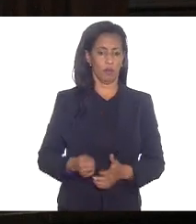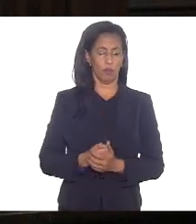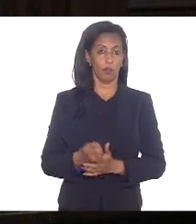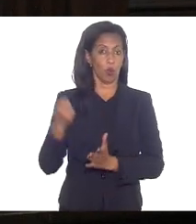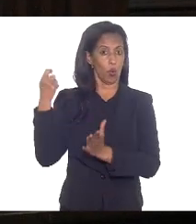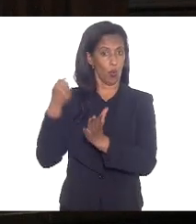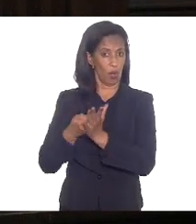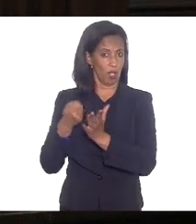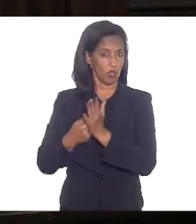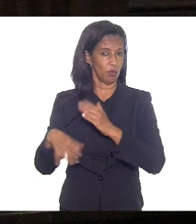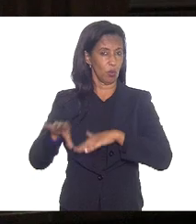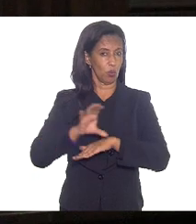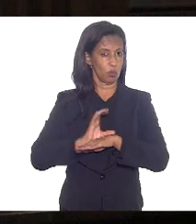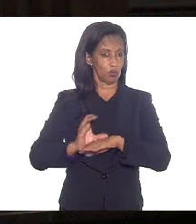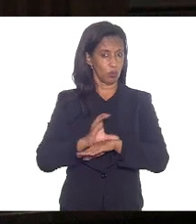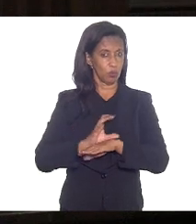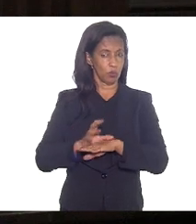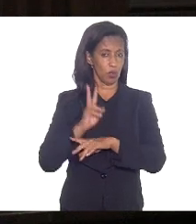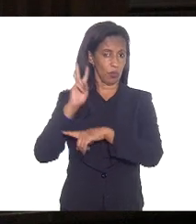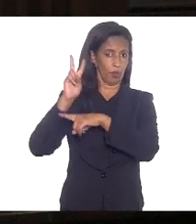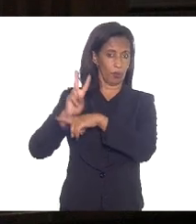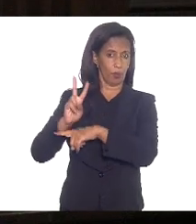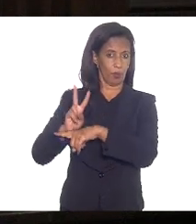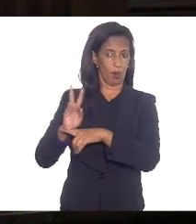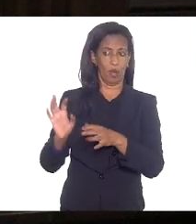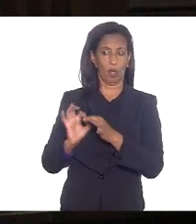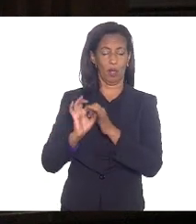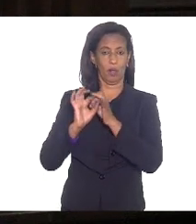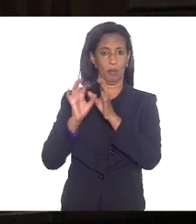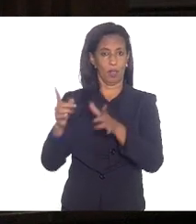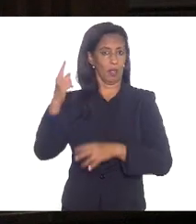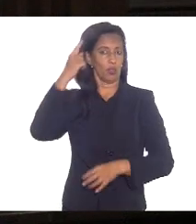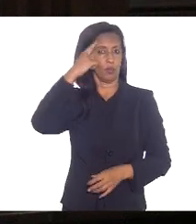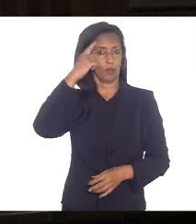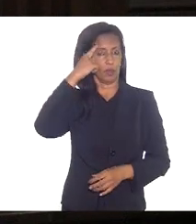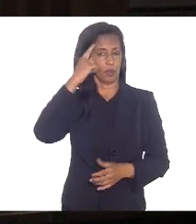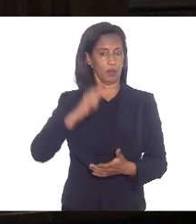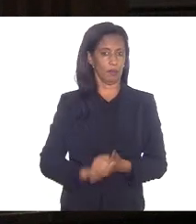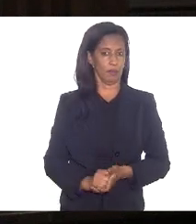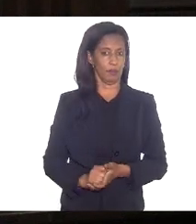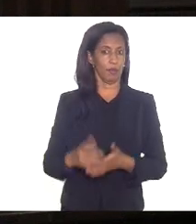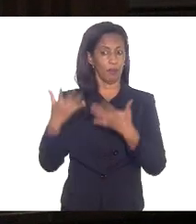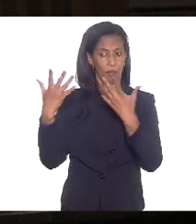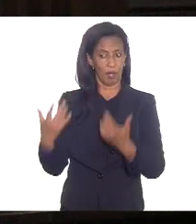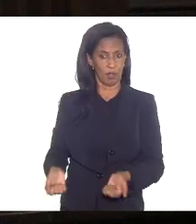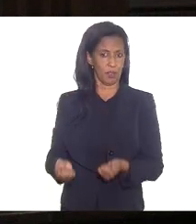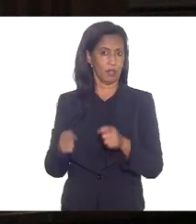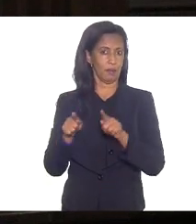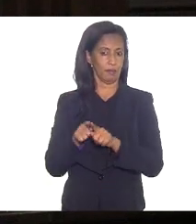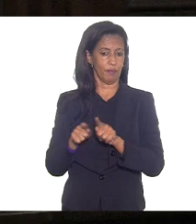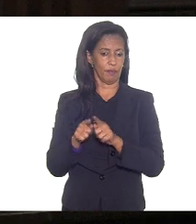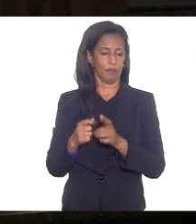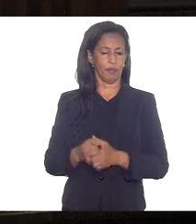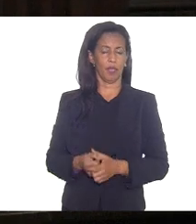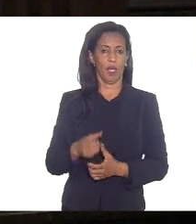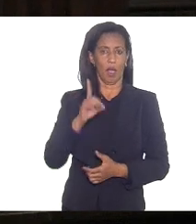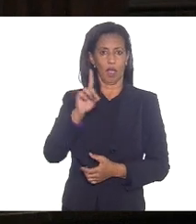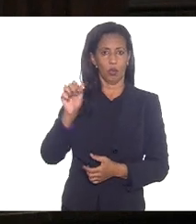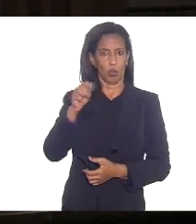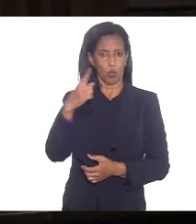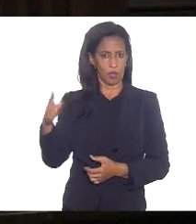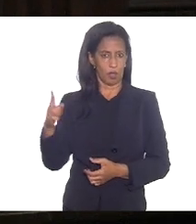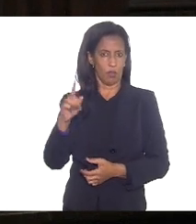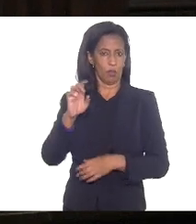regime constitucional de proteção às liberdades do pensamento permite asseverar que a adoção pelo